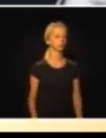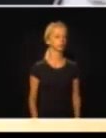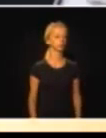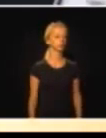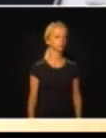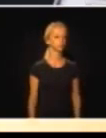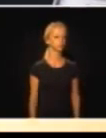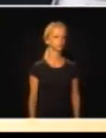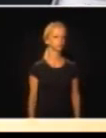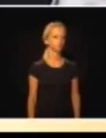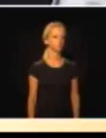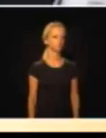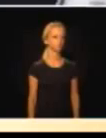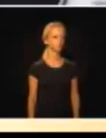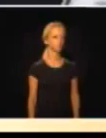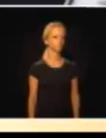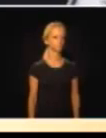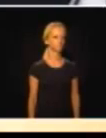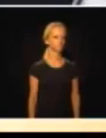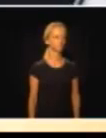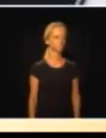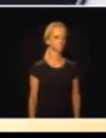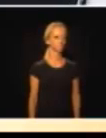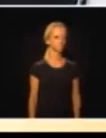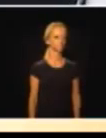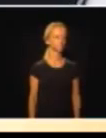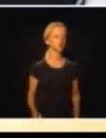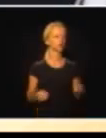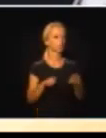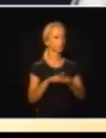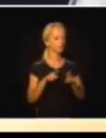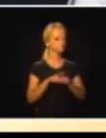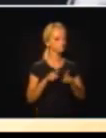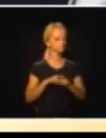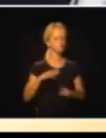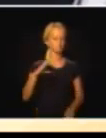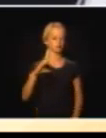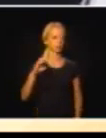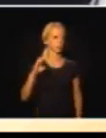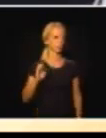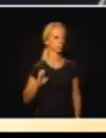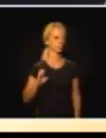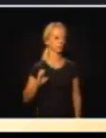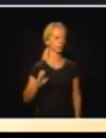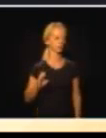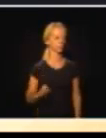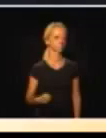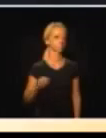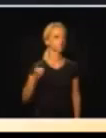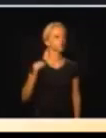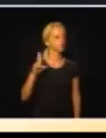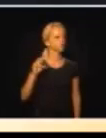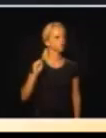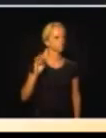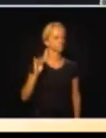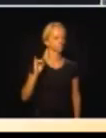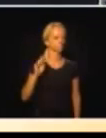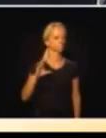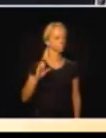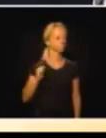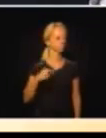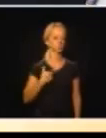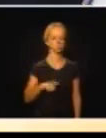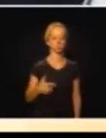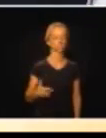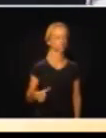como também é do coe segundo a justiça não tem nada errado com a empresa